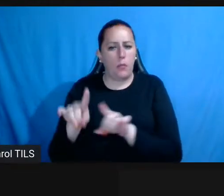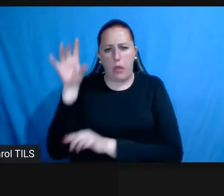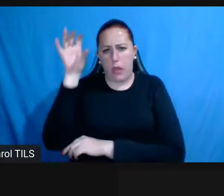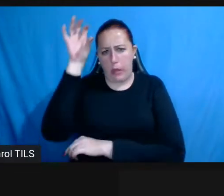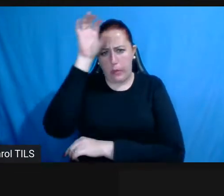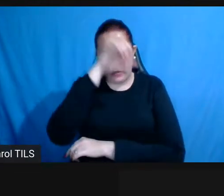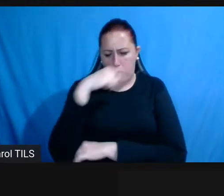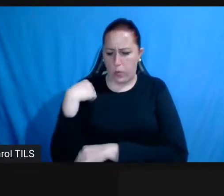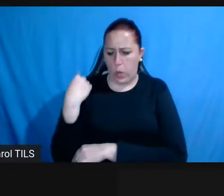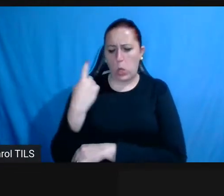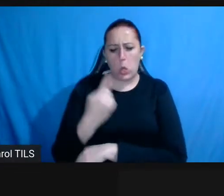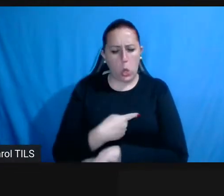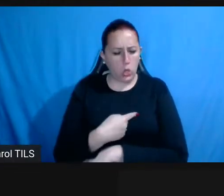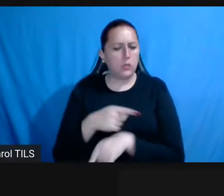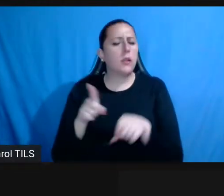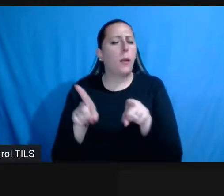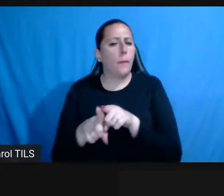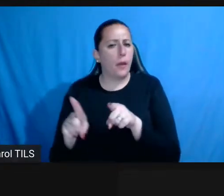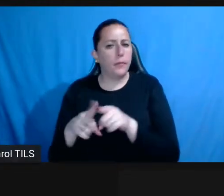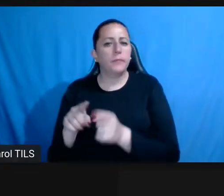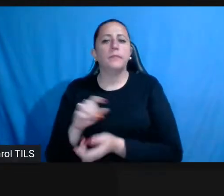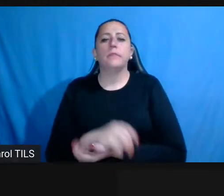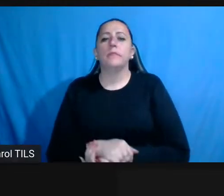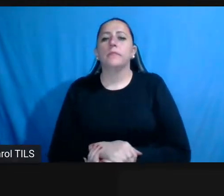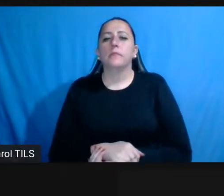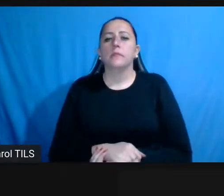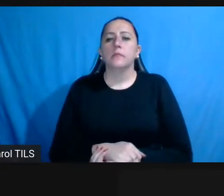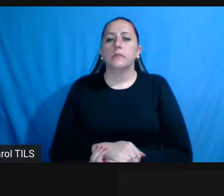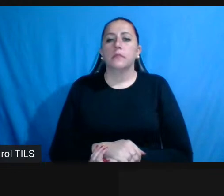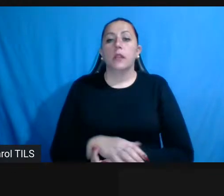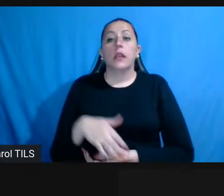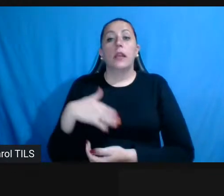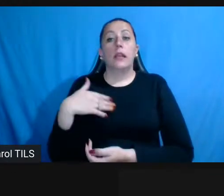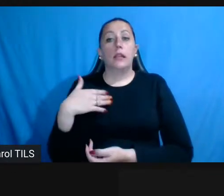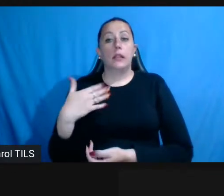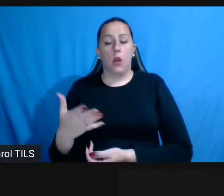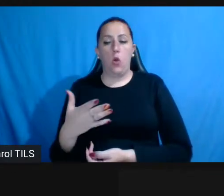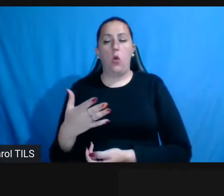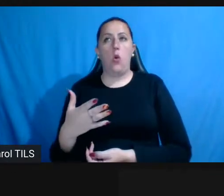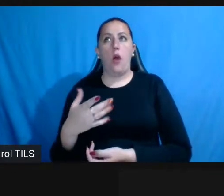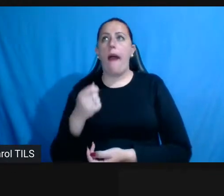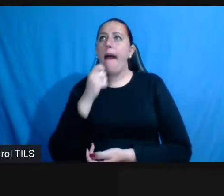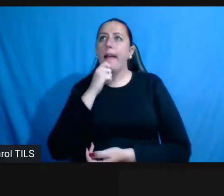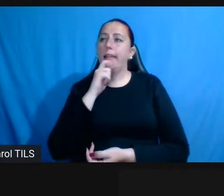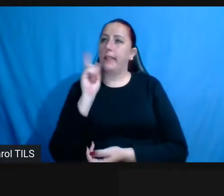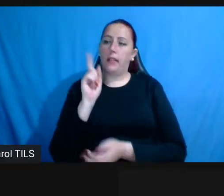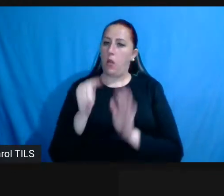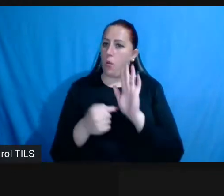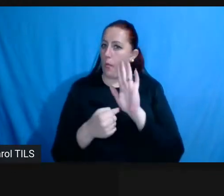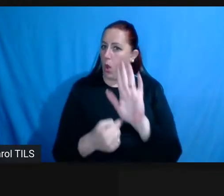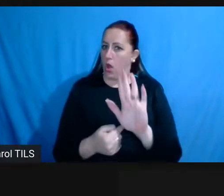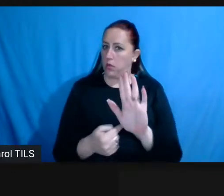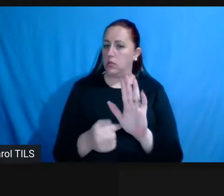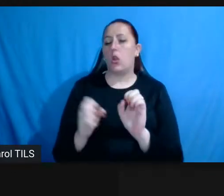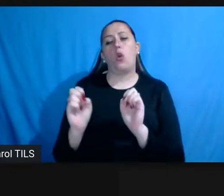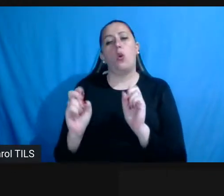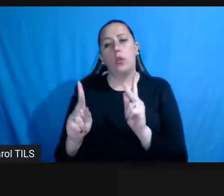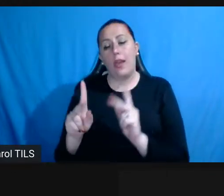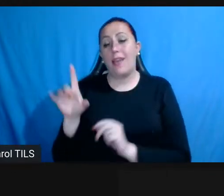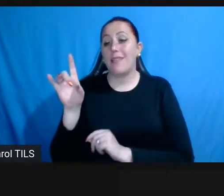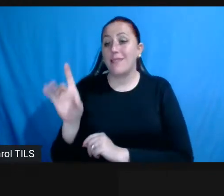nós, servidores. Quanto não aparecer, então, todas as reuniões, organização, os professores